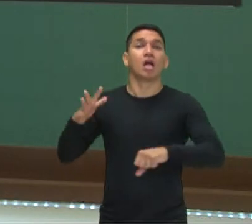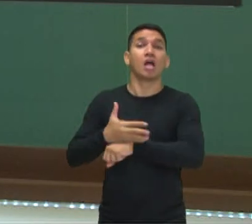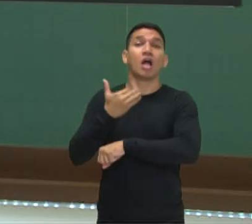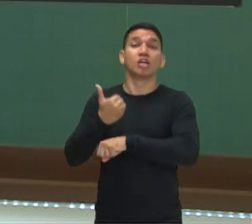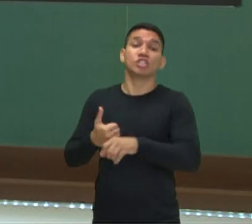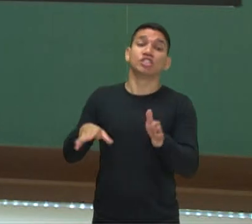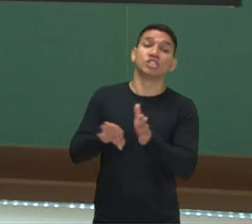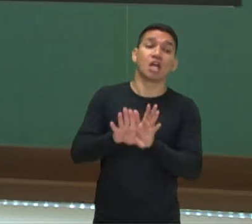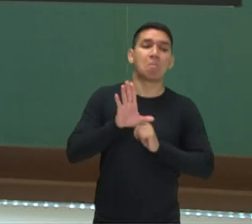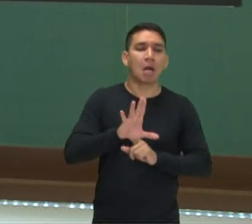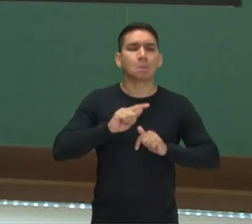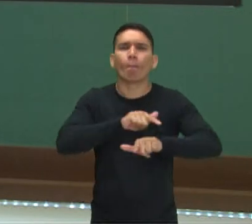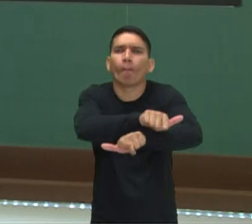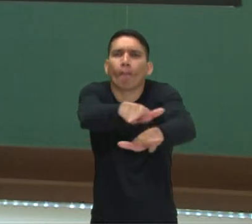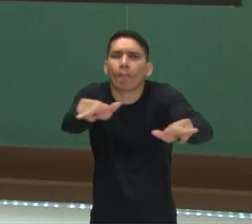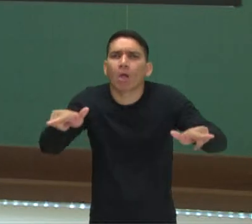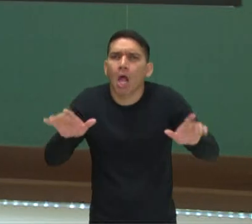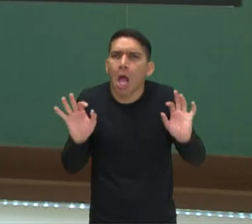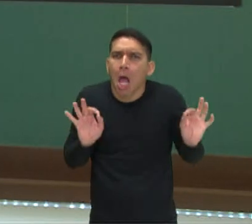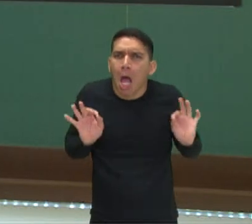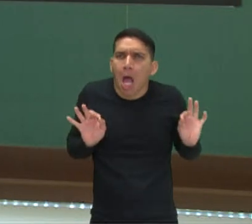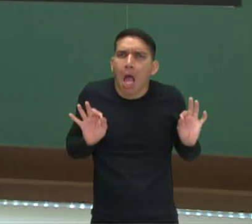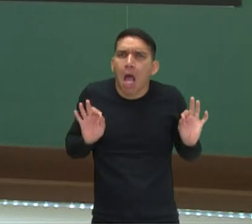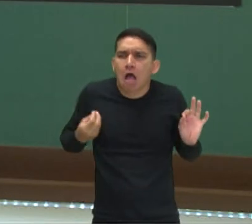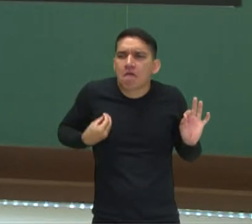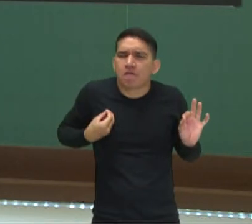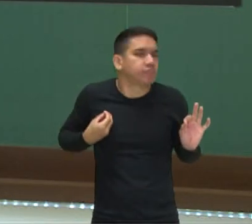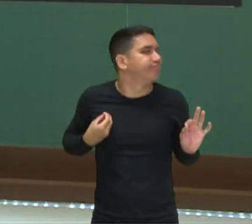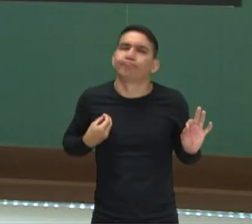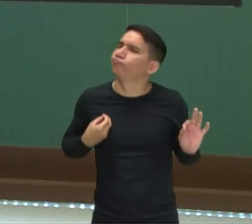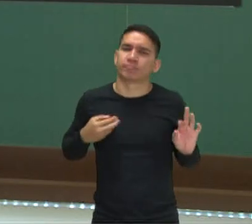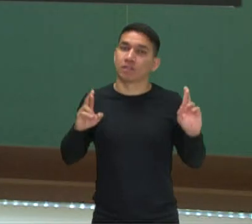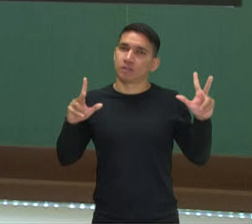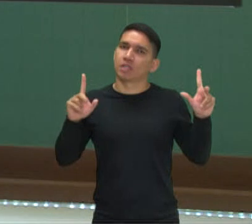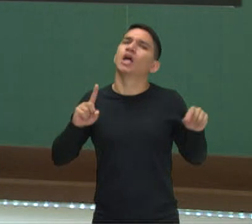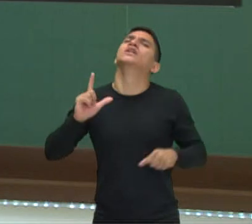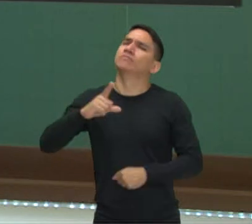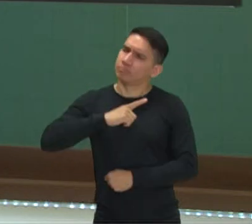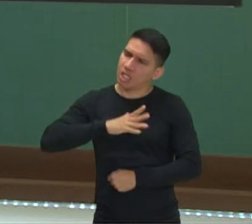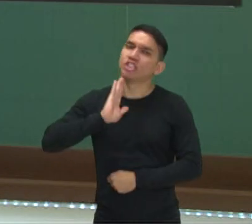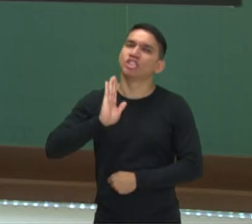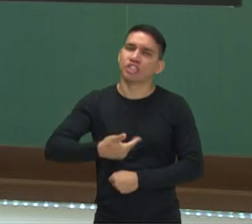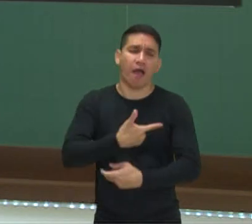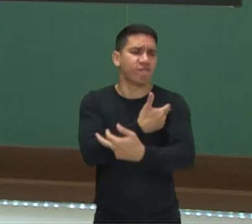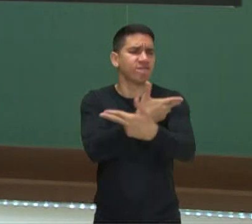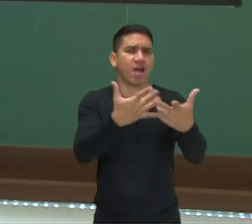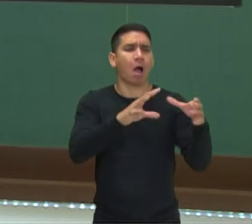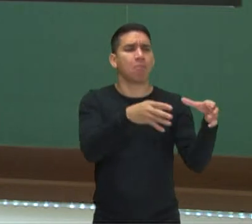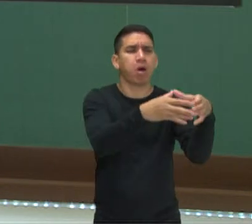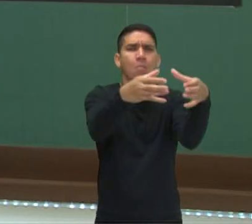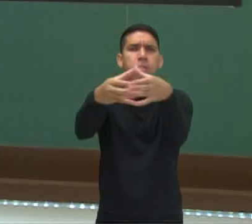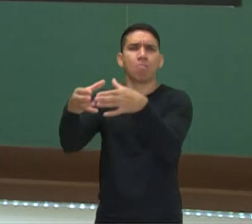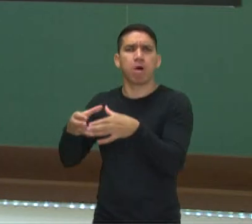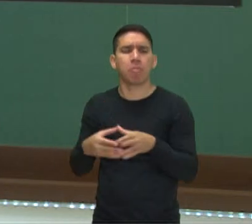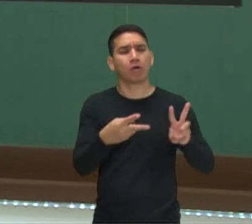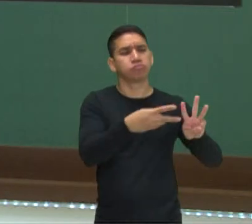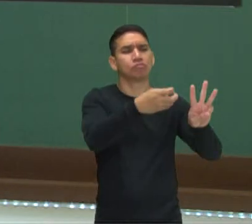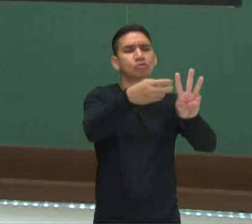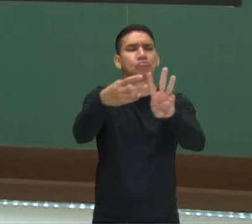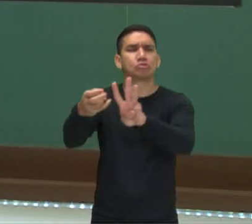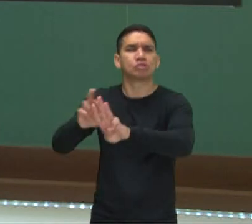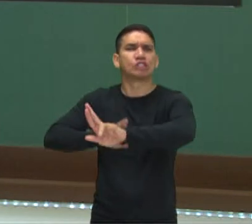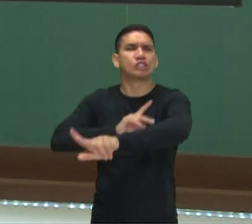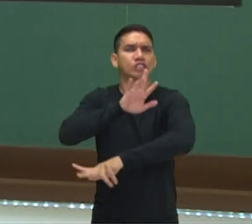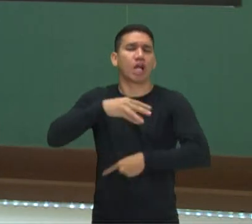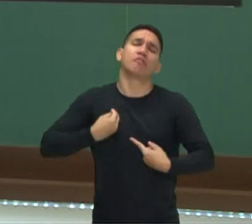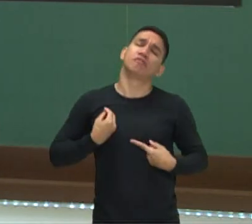mas era uma terra vazia, uma terra que não tinha ninguém? Não, pelo contrário, nós tínhamos vários grupos indígenas que habitavam essas